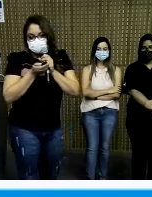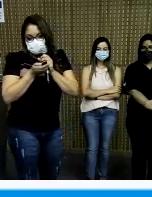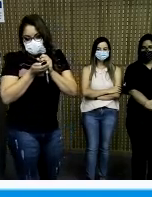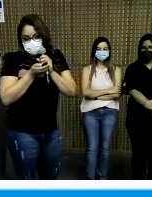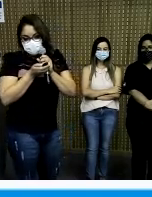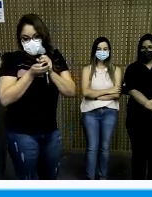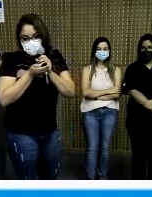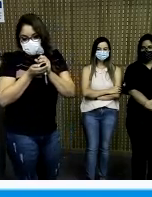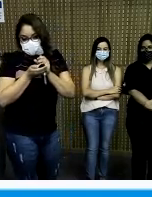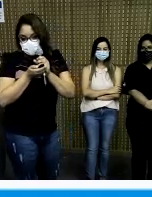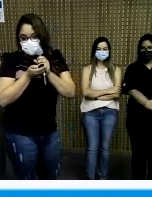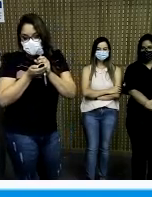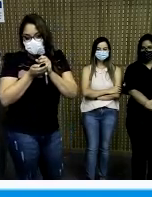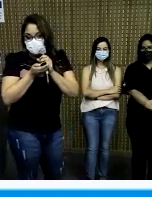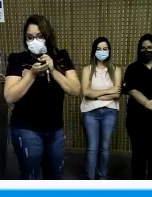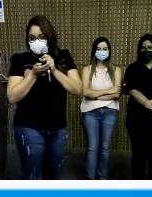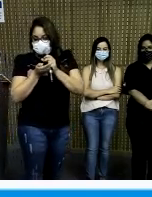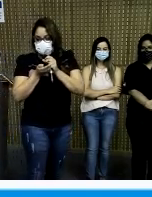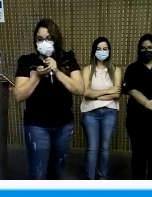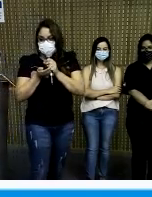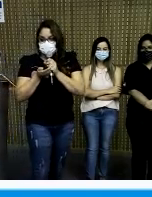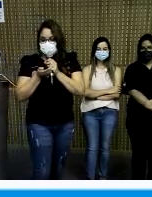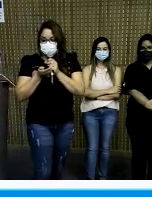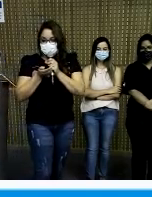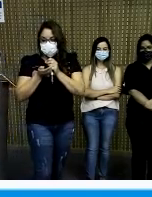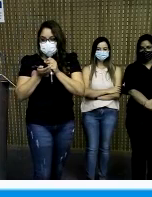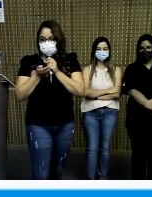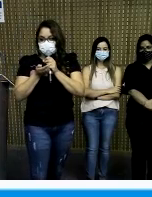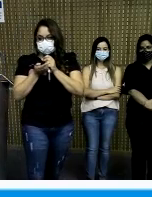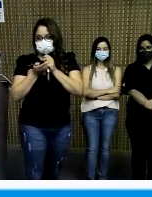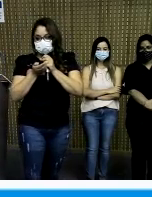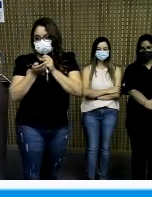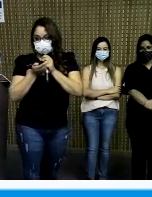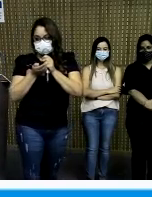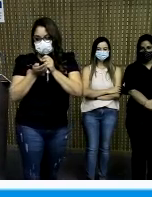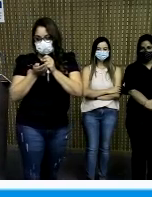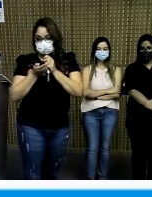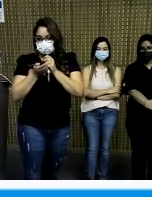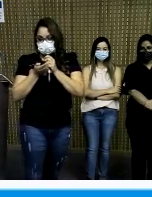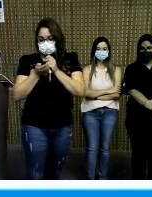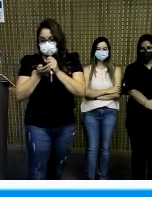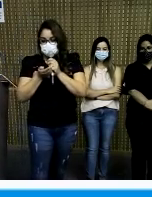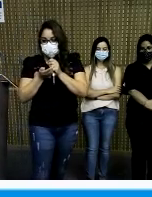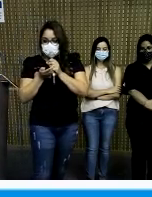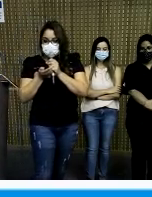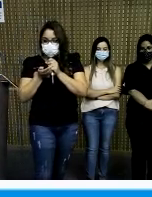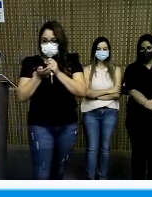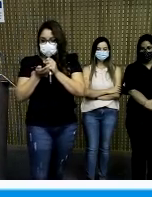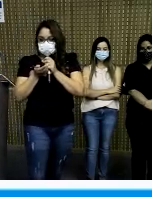Consultas de enfermagem em hipertensão, nós temos aí 2020 3,29%